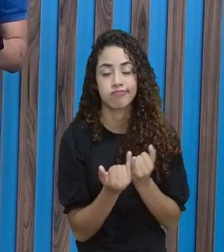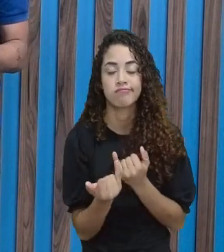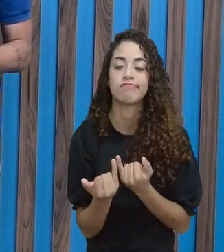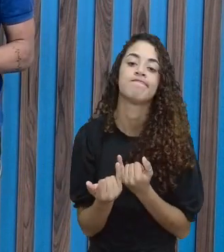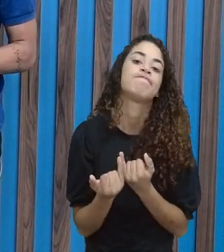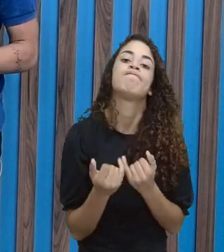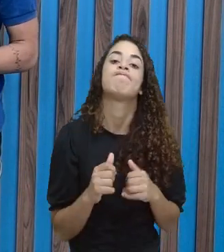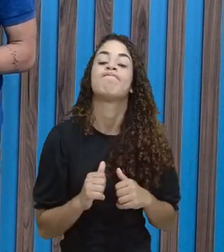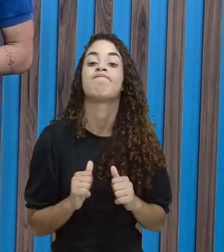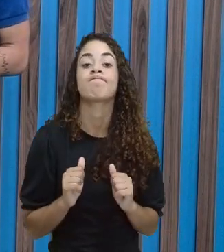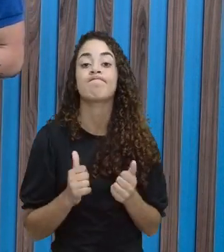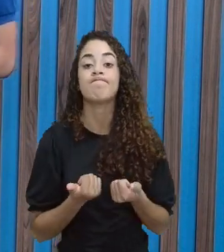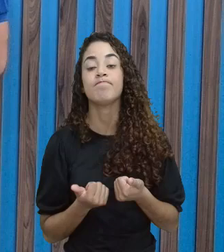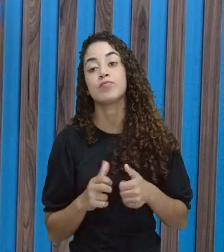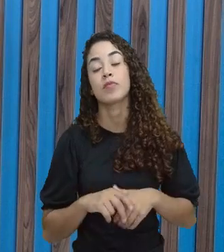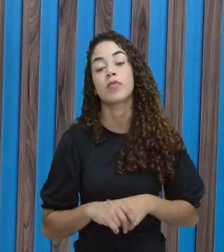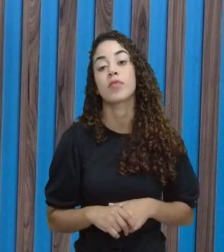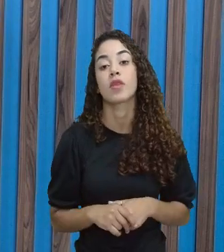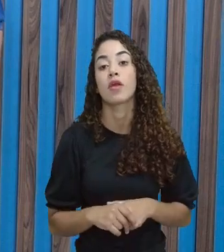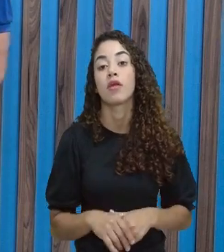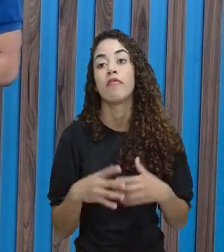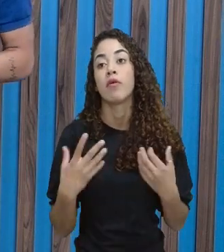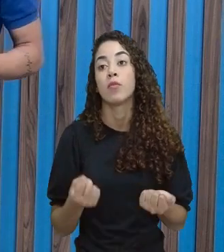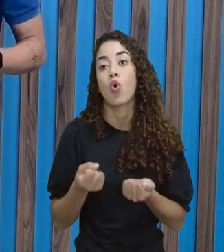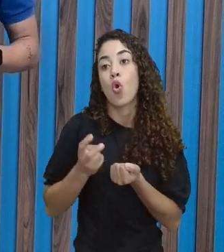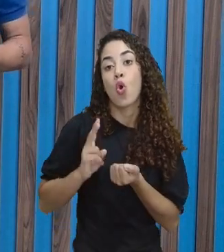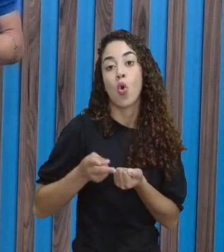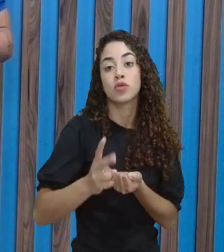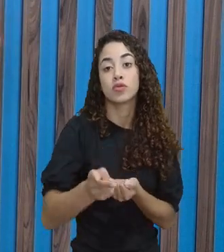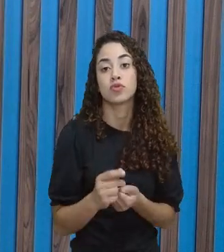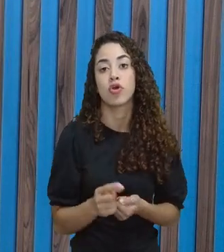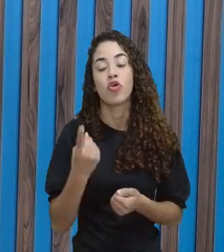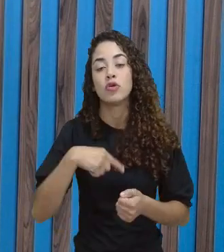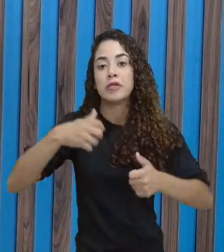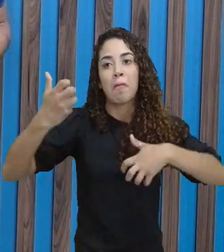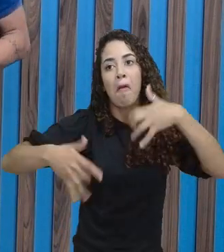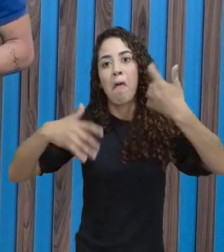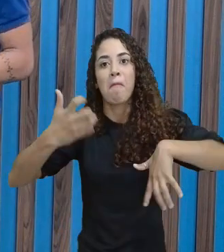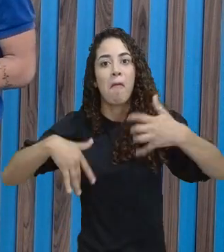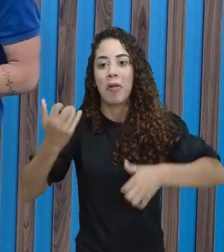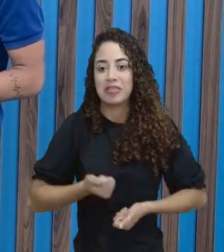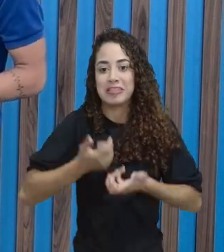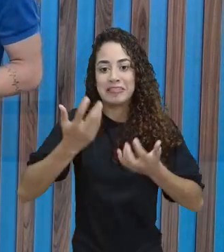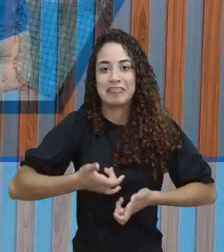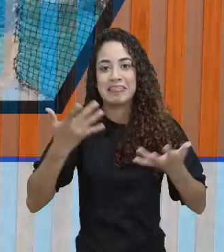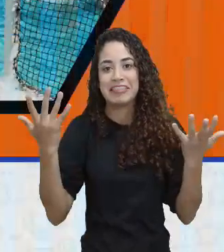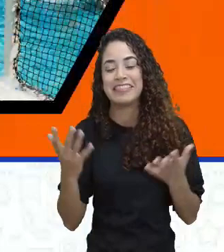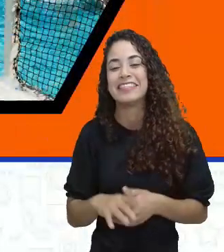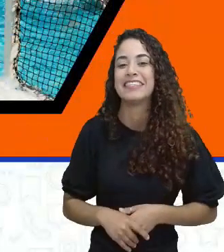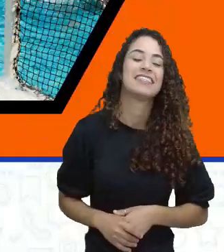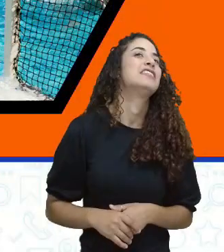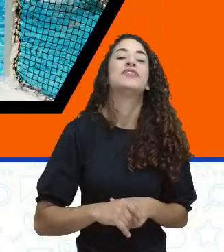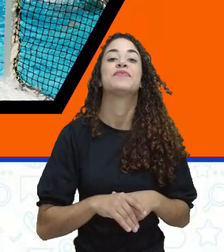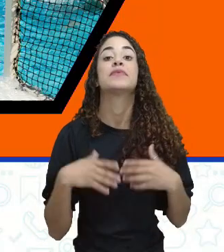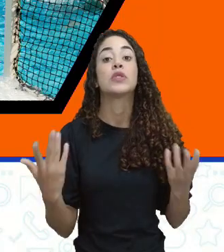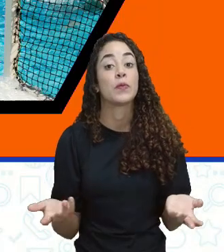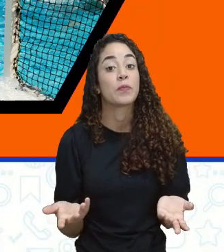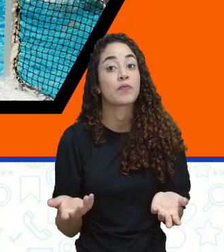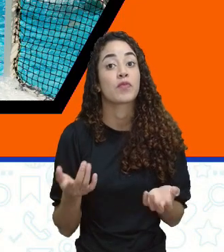vamos aí avançando, né? Porque eu vou falando, eu vou me empolgando aqui no assunto. Esse modelo